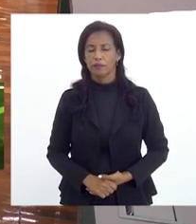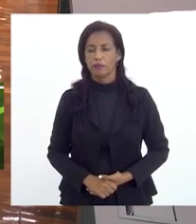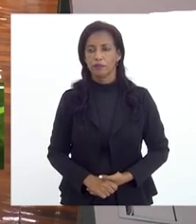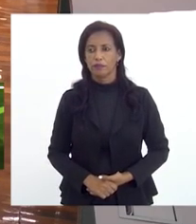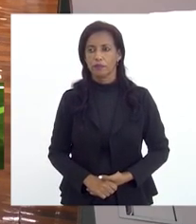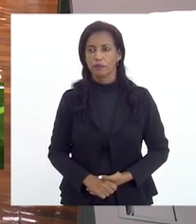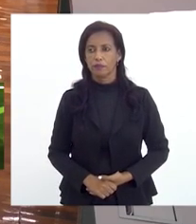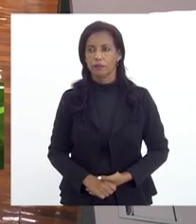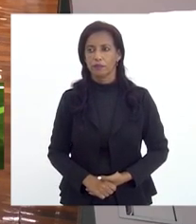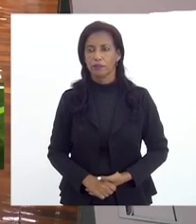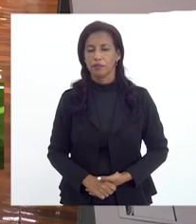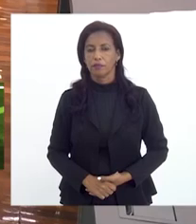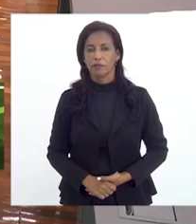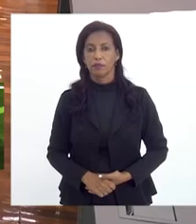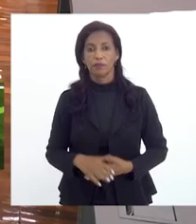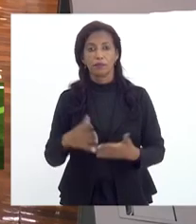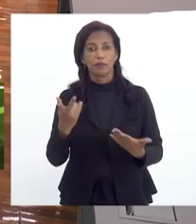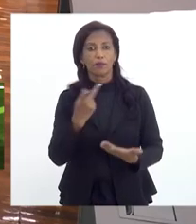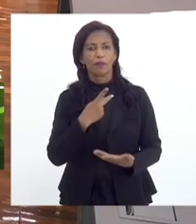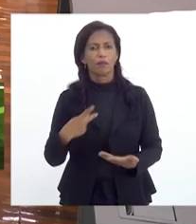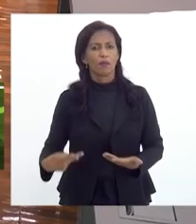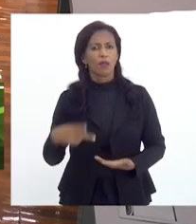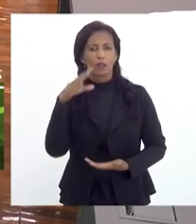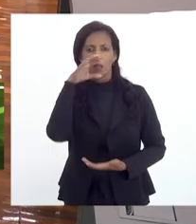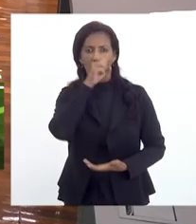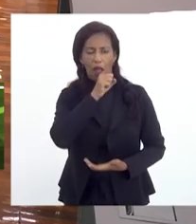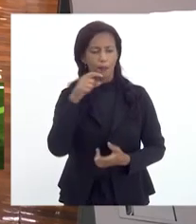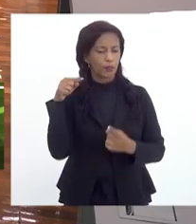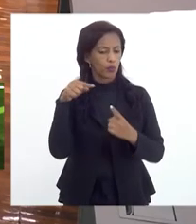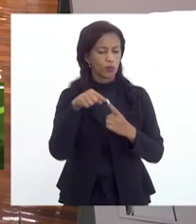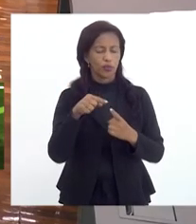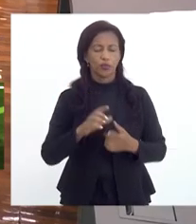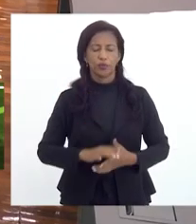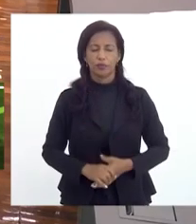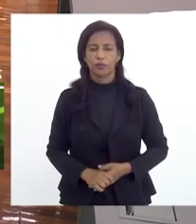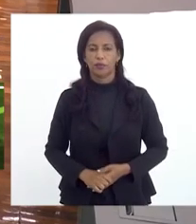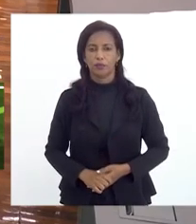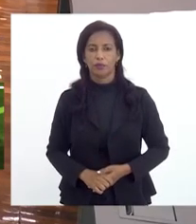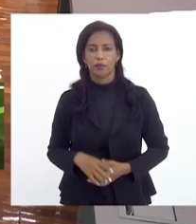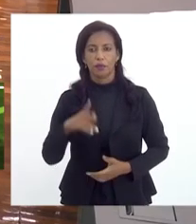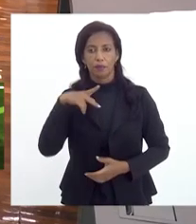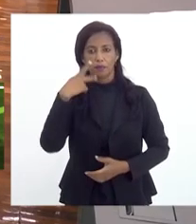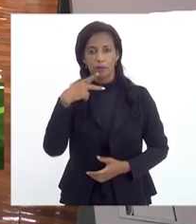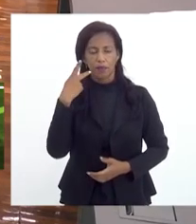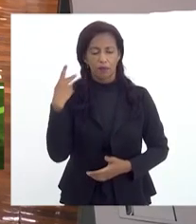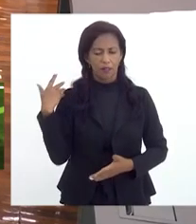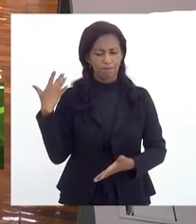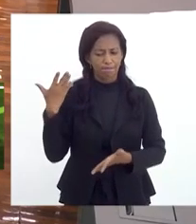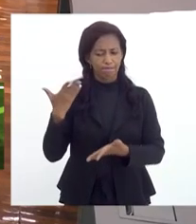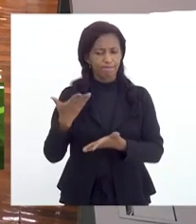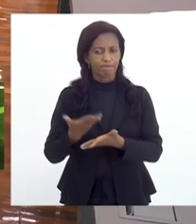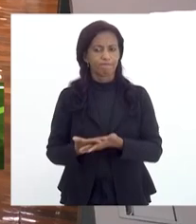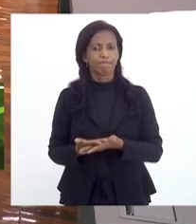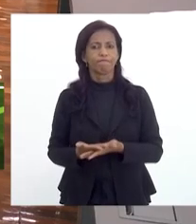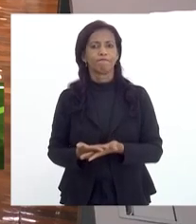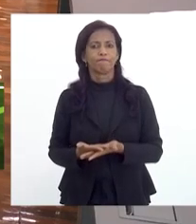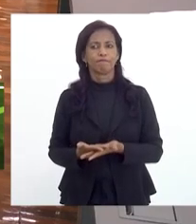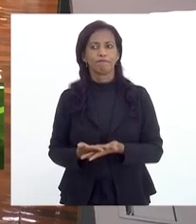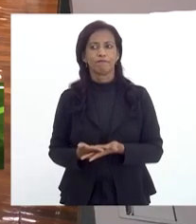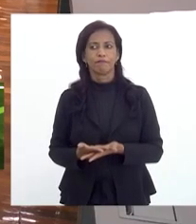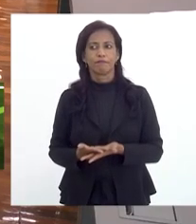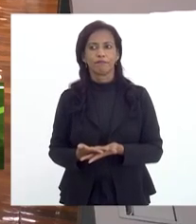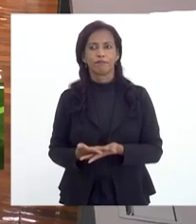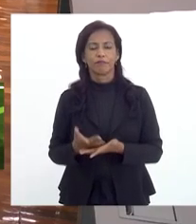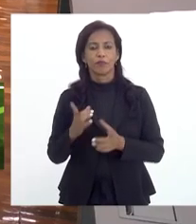Opa Não senhor presidente Muito rápido Também objetivamente A minha fala Trouxe A questão